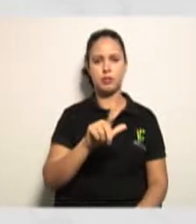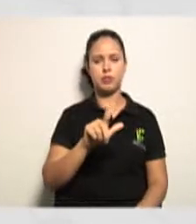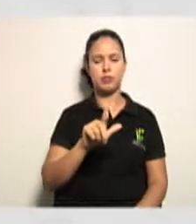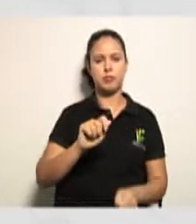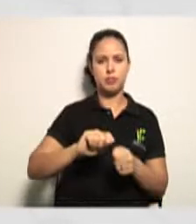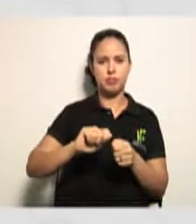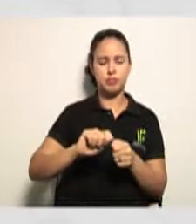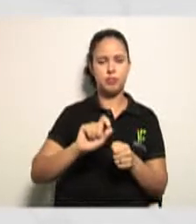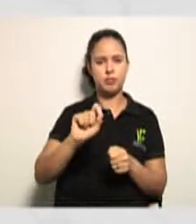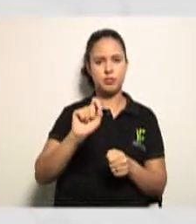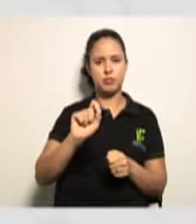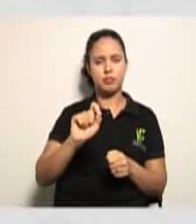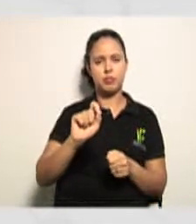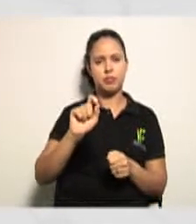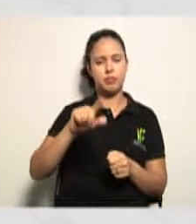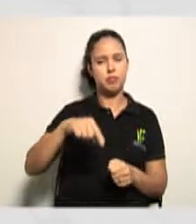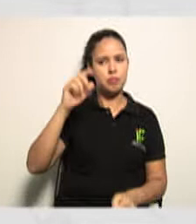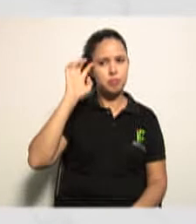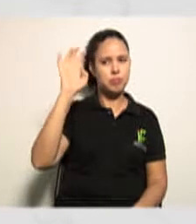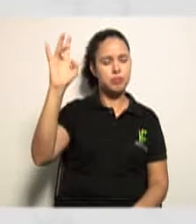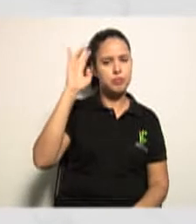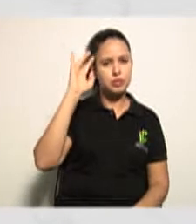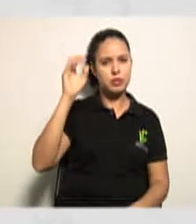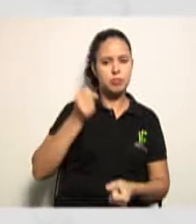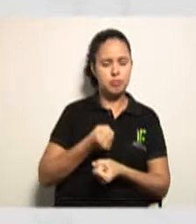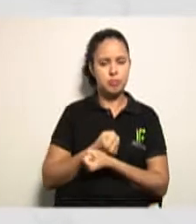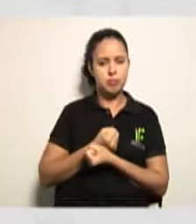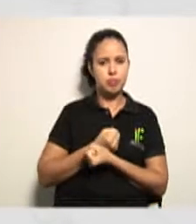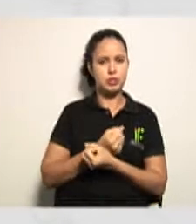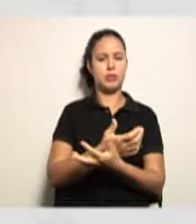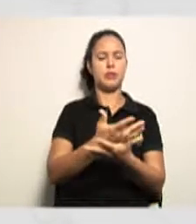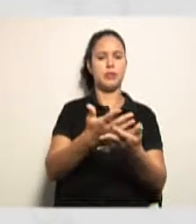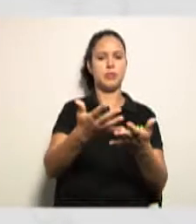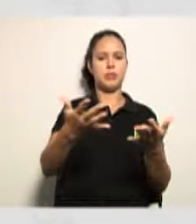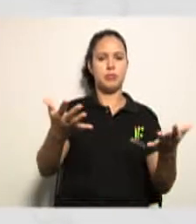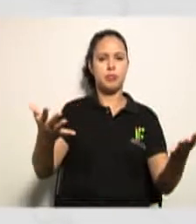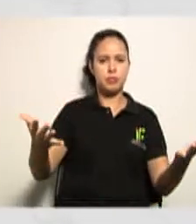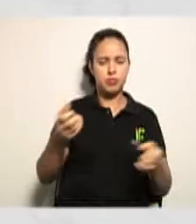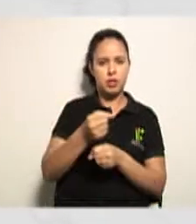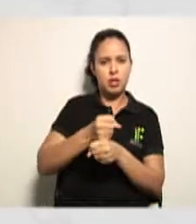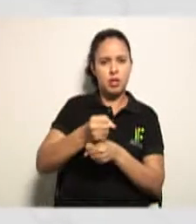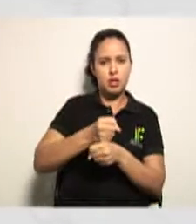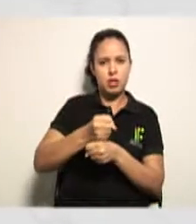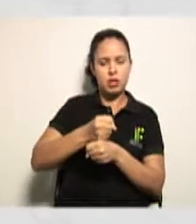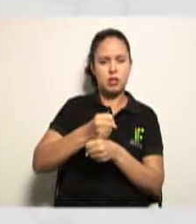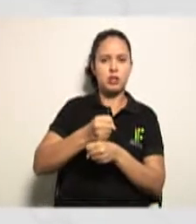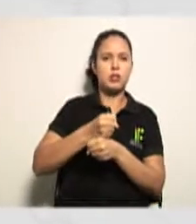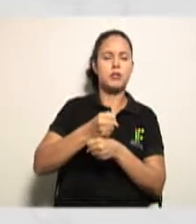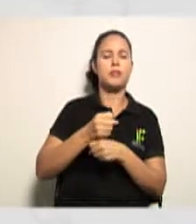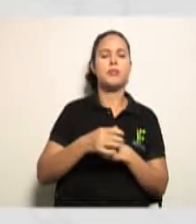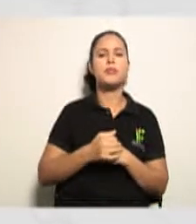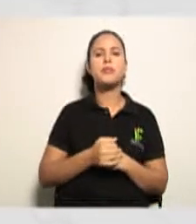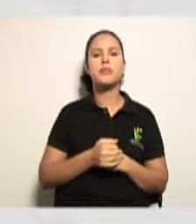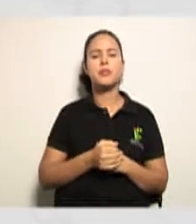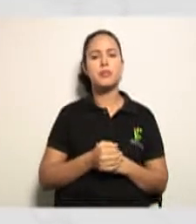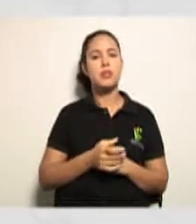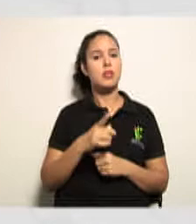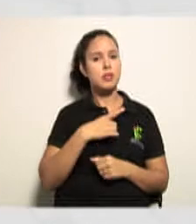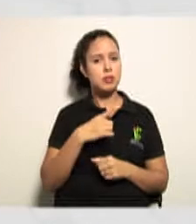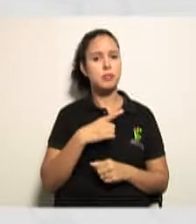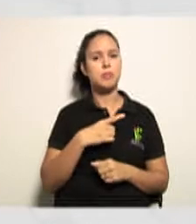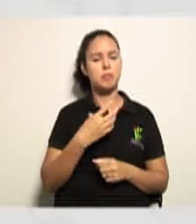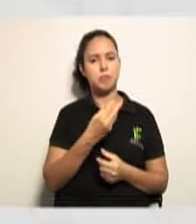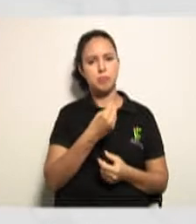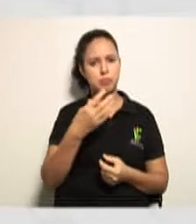que as suas ideias filosóficas se disseminassem no decorrer da história. E a gente vê muitos casos de